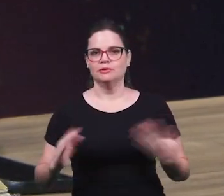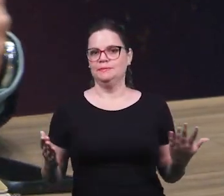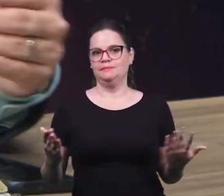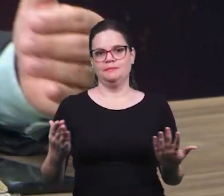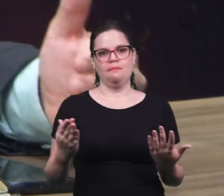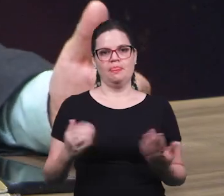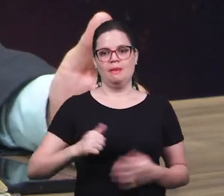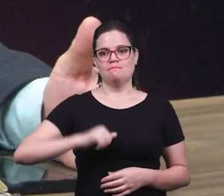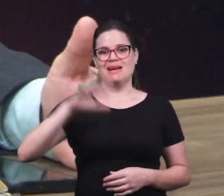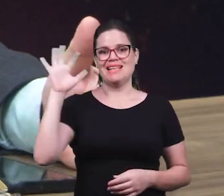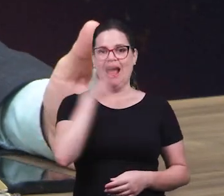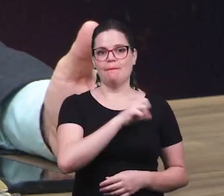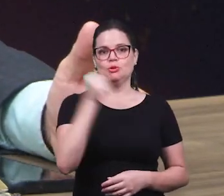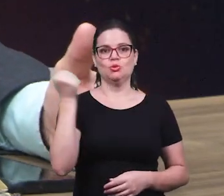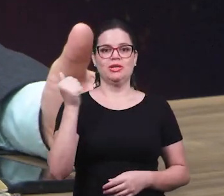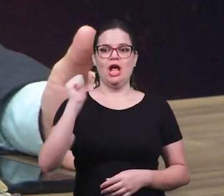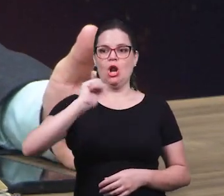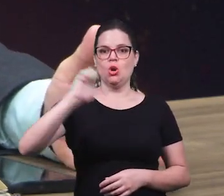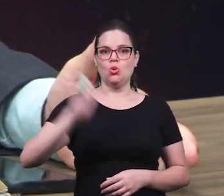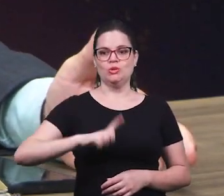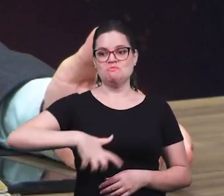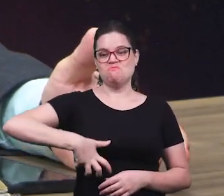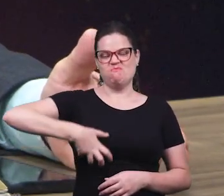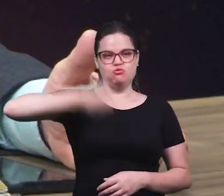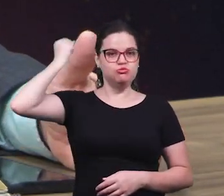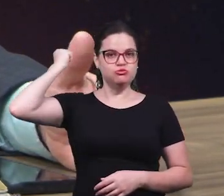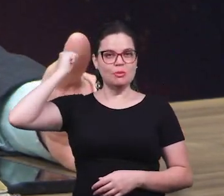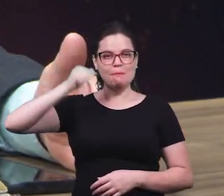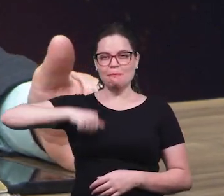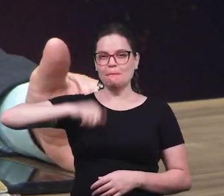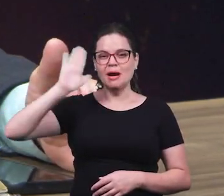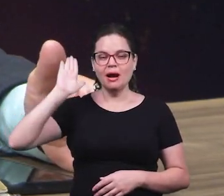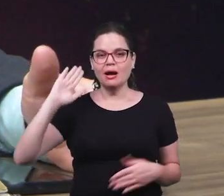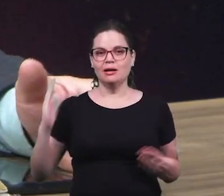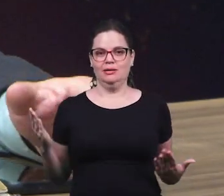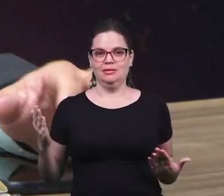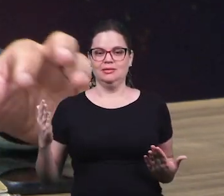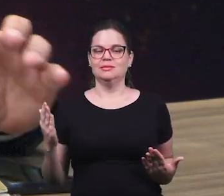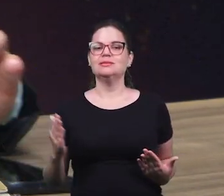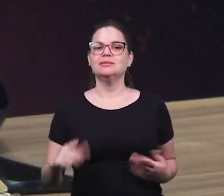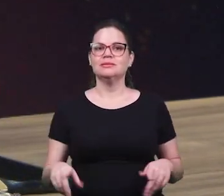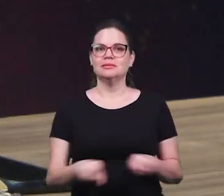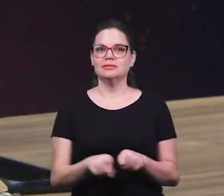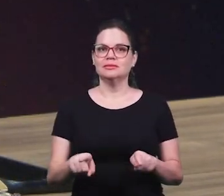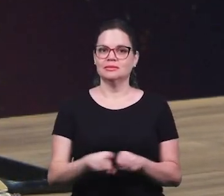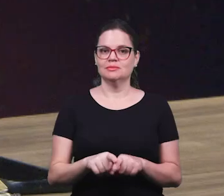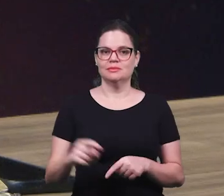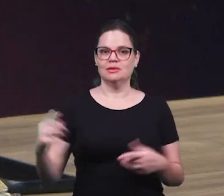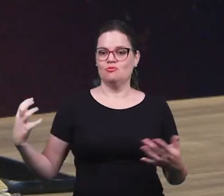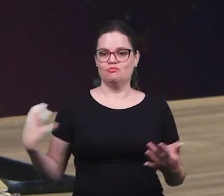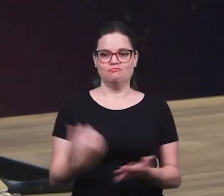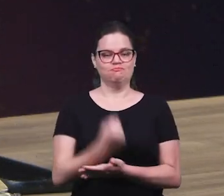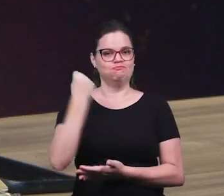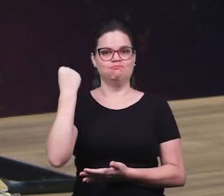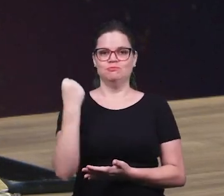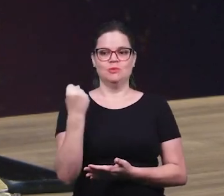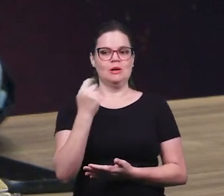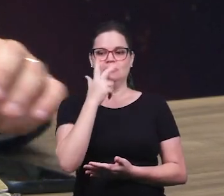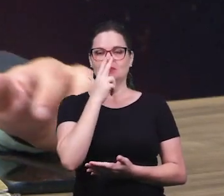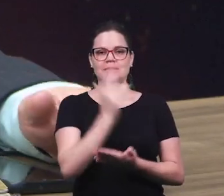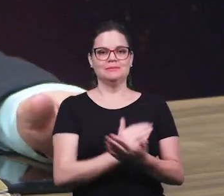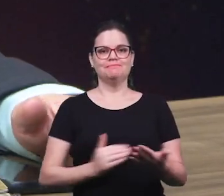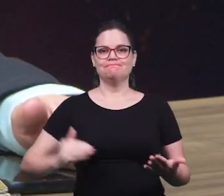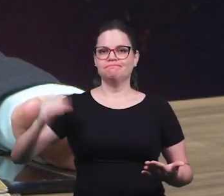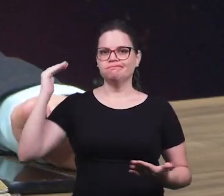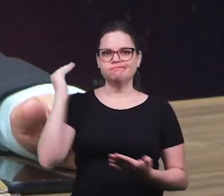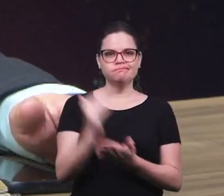ele vai ultrapassar aquilo que são o conceito de vida e morte. Então ele vai conseguir avançar e ir muito além